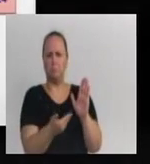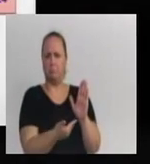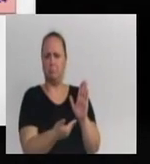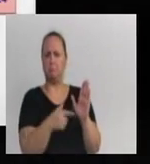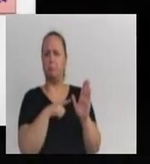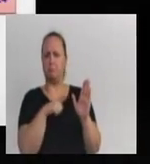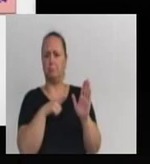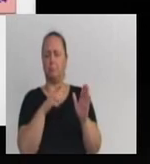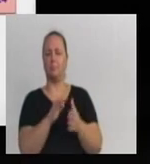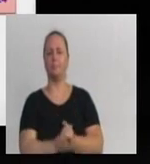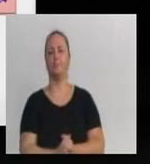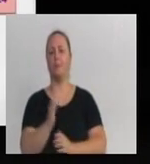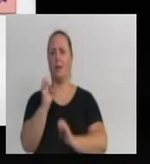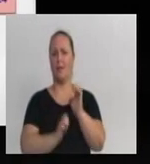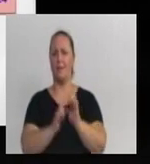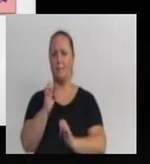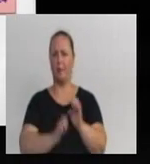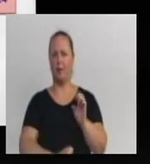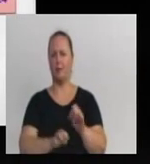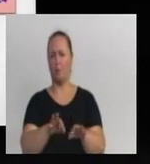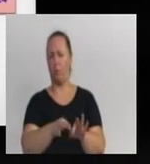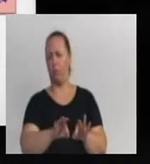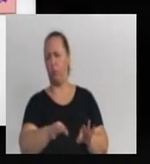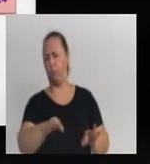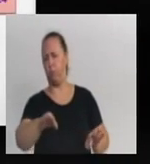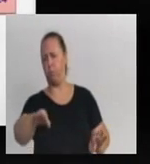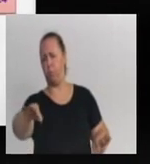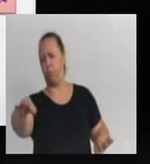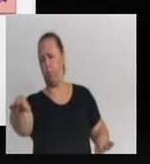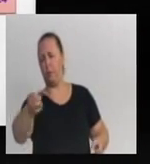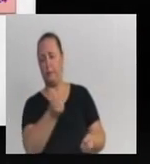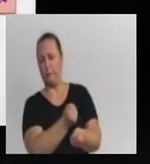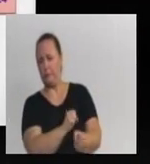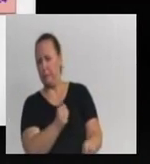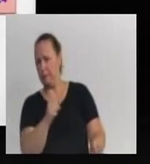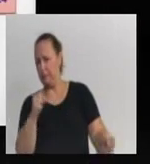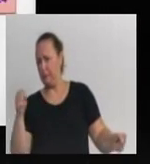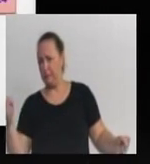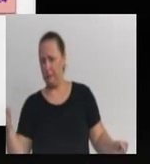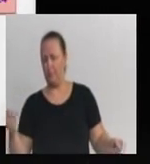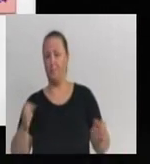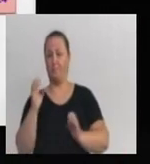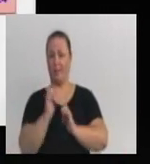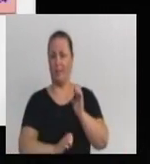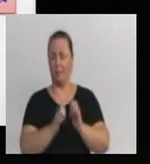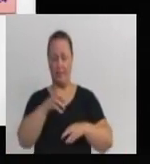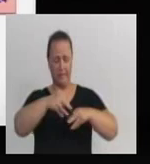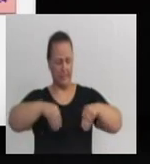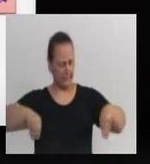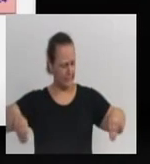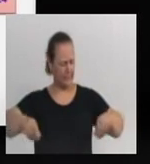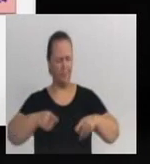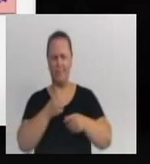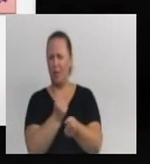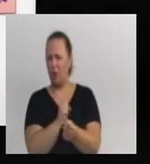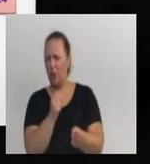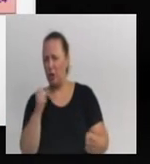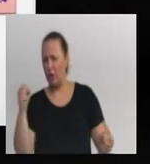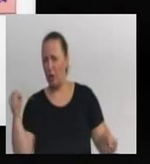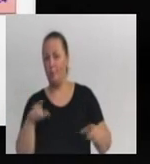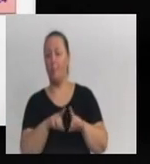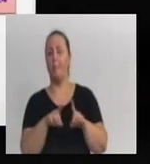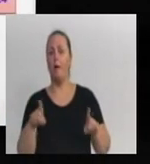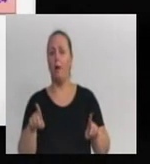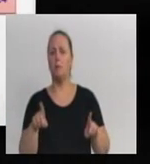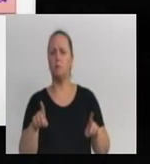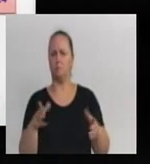metros quadrados de área construída, milhões de metros quadrados de terreno no município de Blumenau, ela está